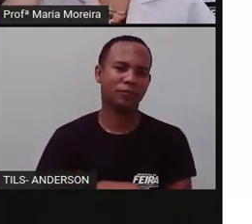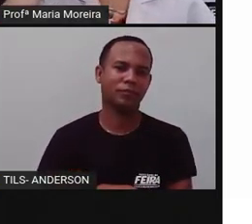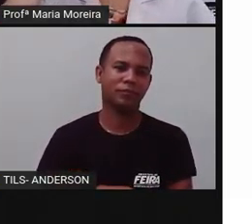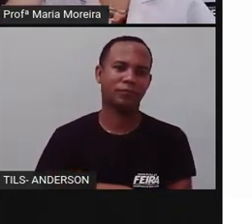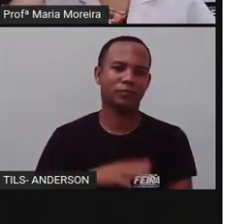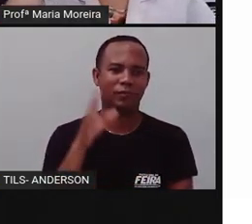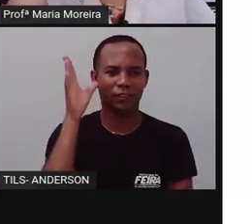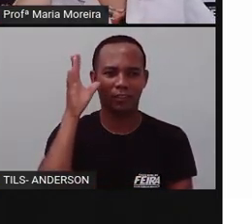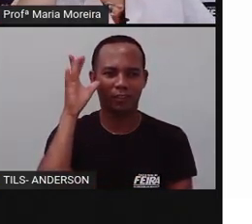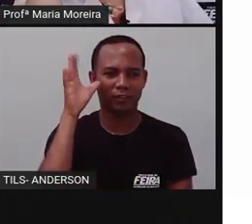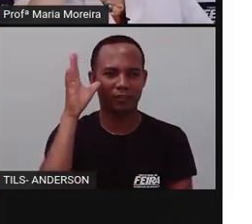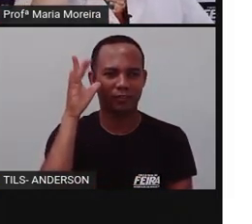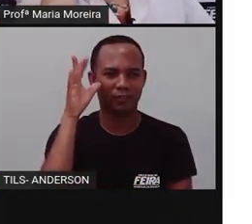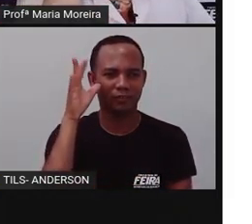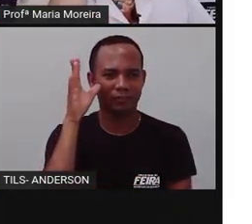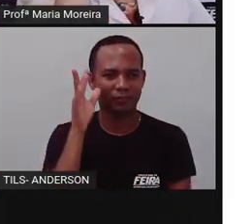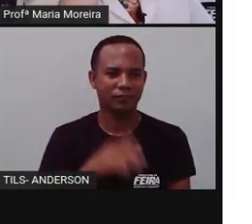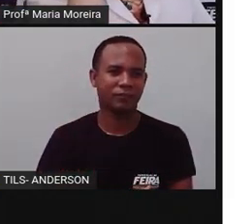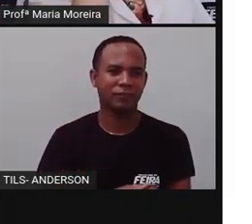Vou chegar para minhas vizinhas assim, ó.